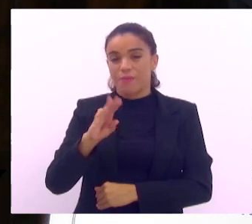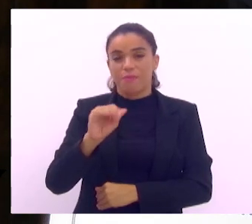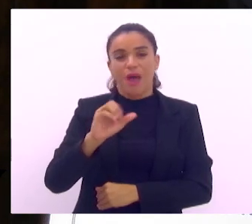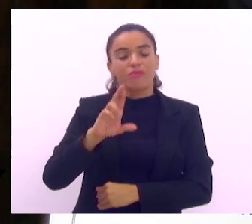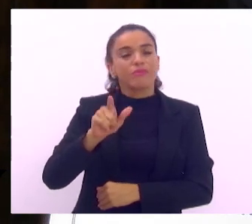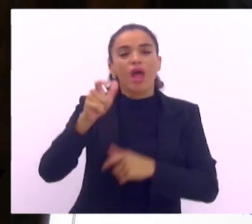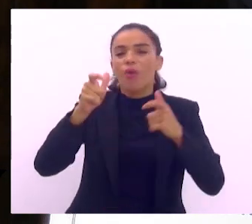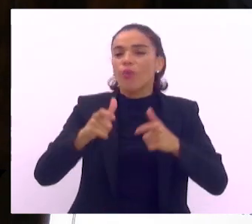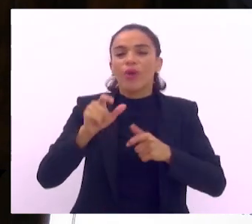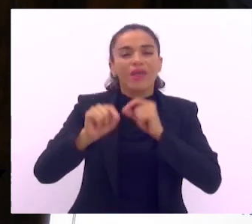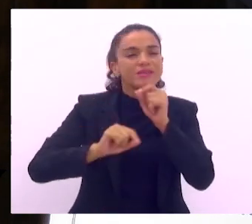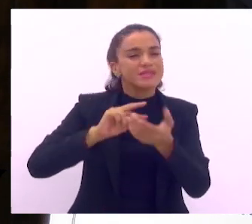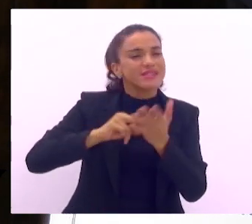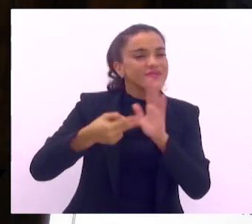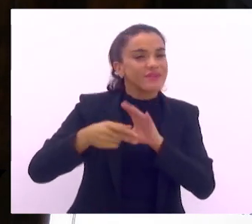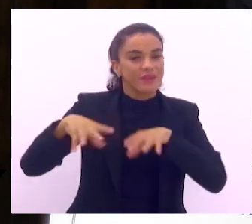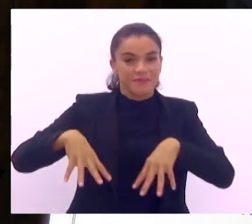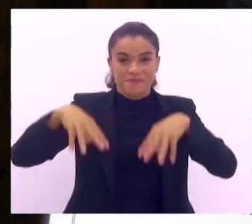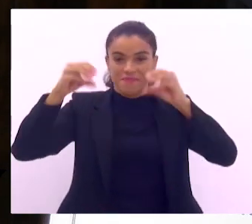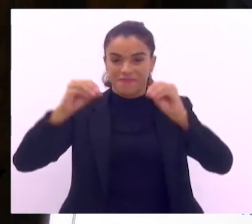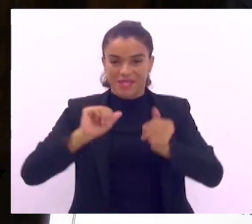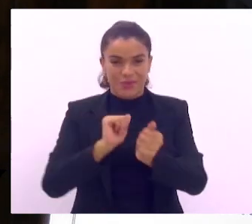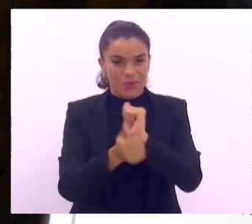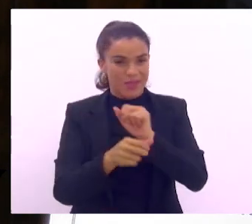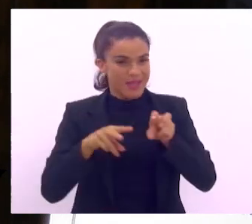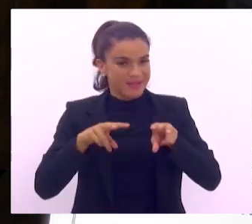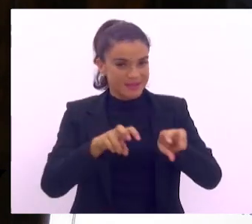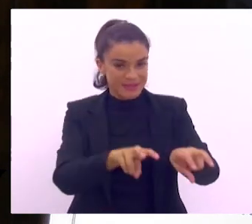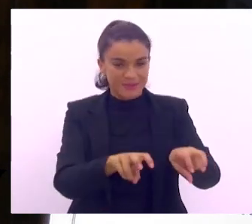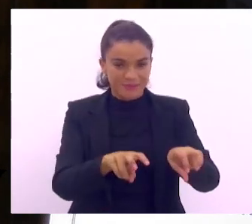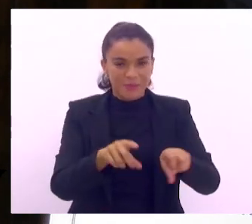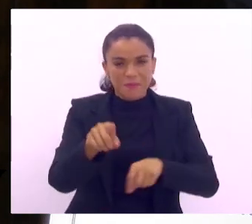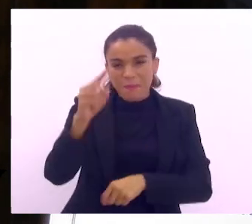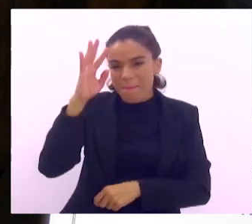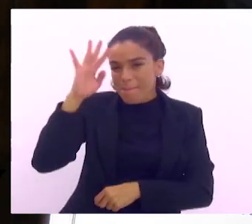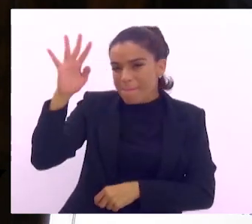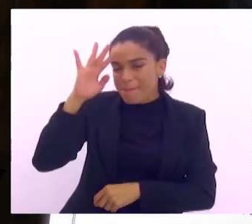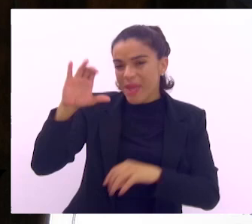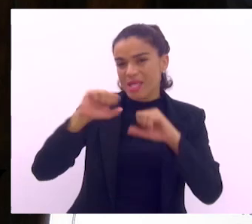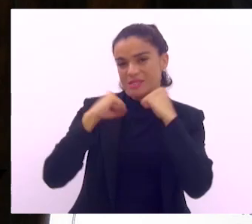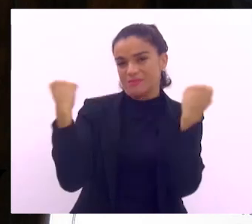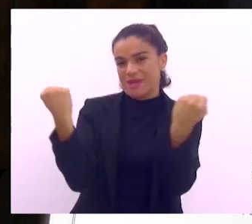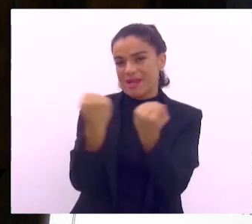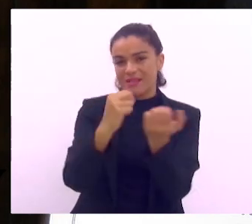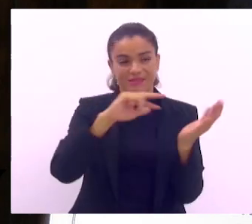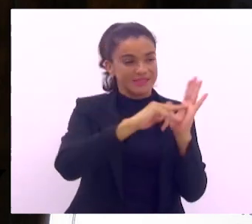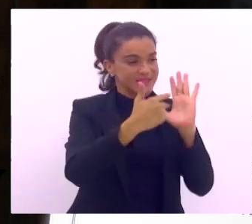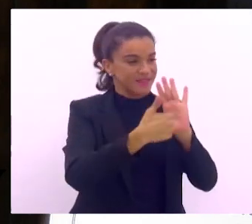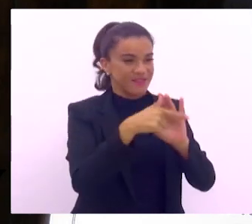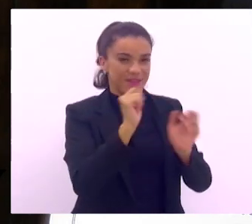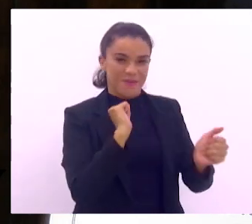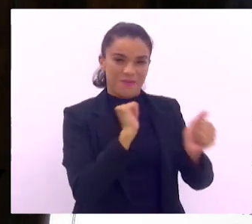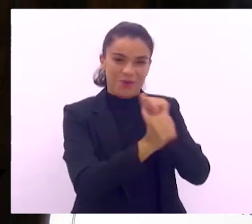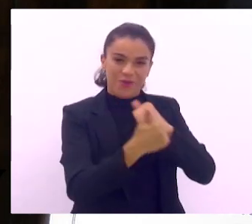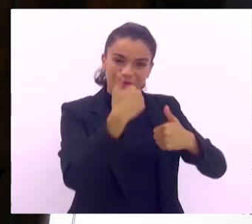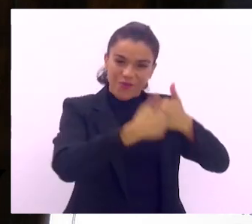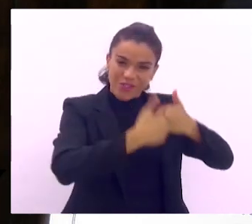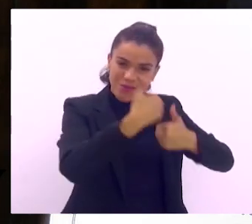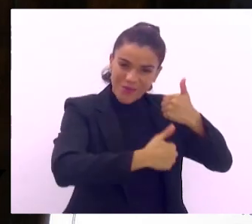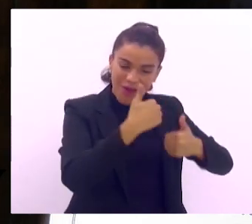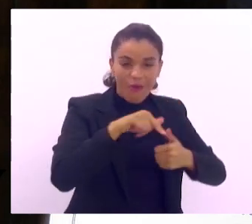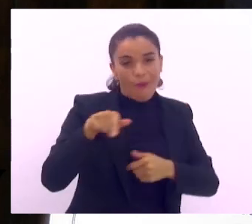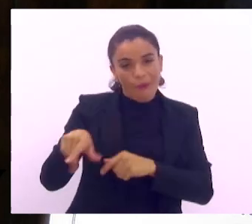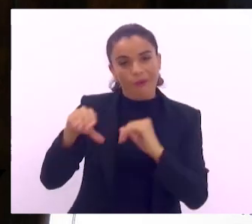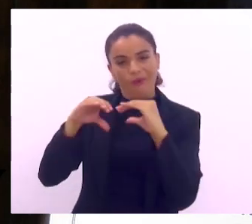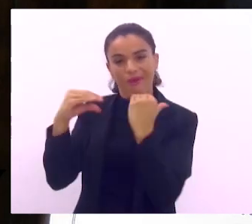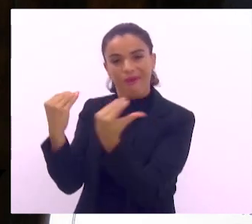não está familiarizado com o que é o atletismo, pensem no Maracanã para o futebol. O Célio de Barros é isso para o atletismo.